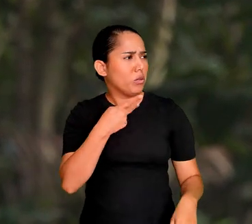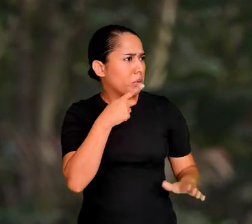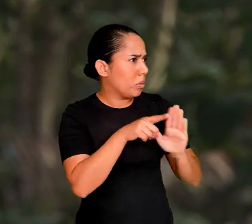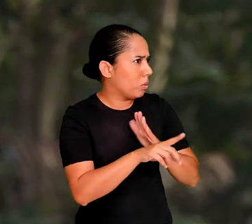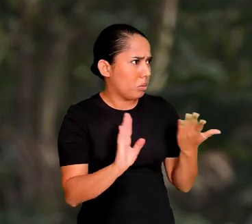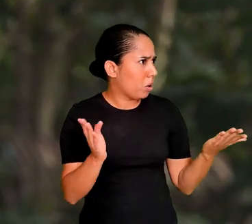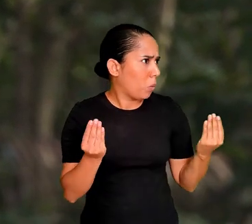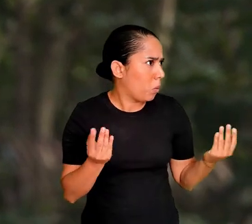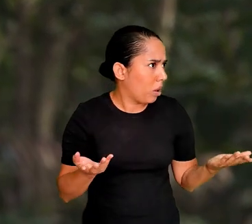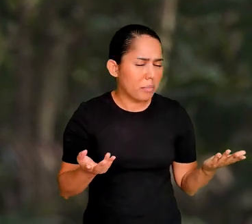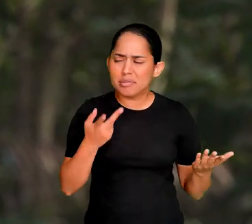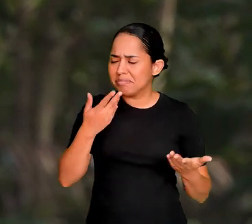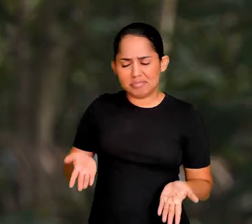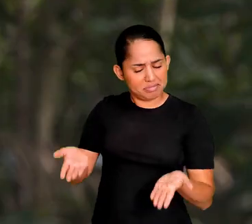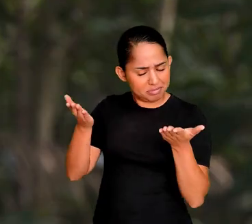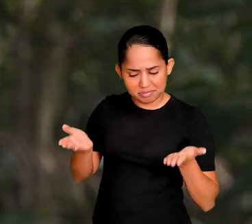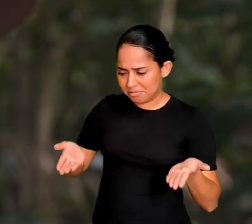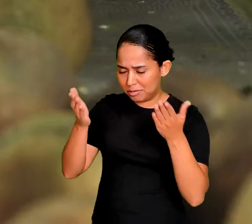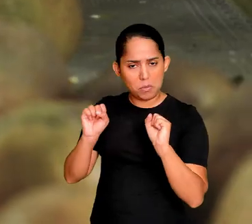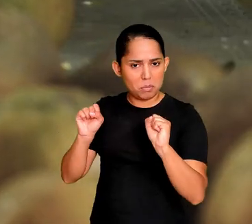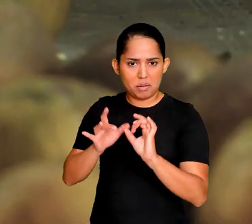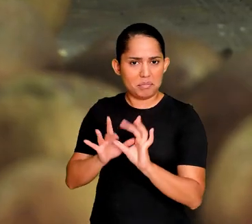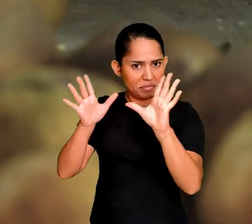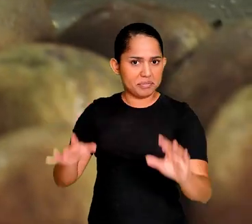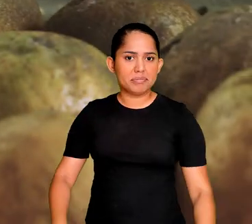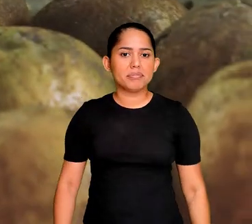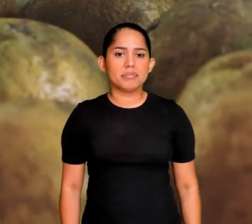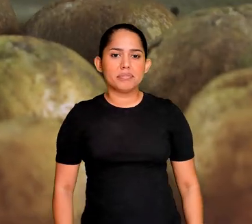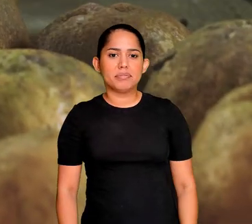Até perguntei, mas e aí, como é que... Não, faz aí.